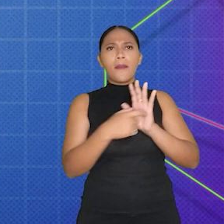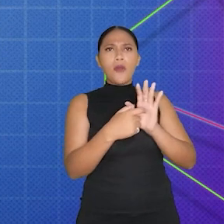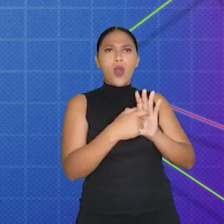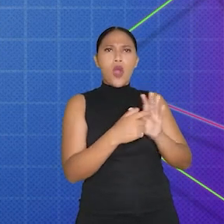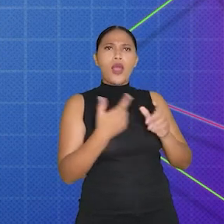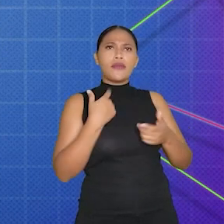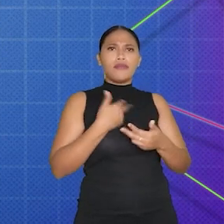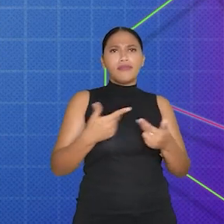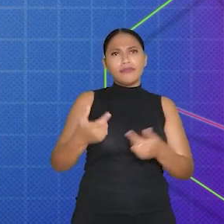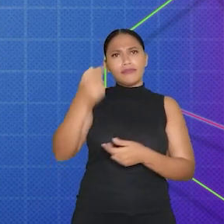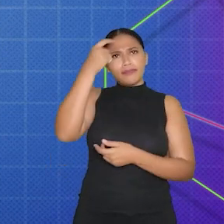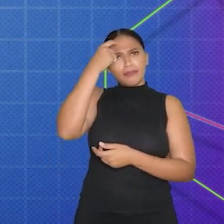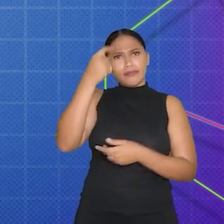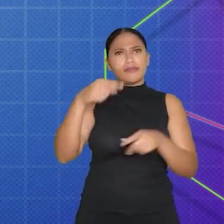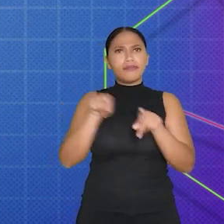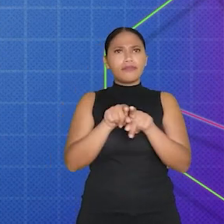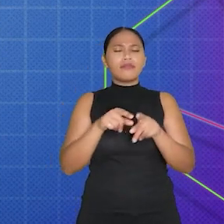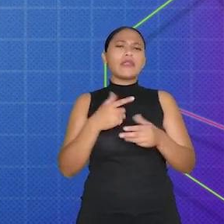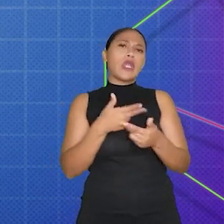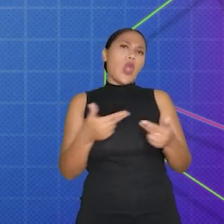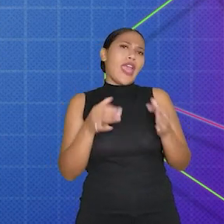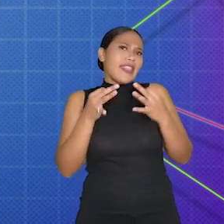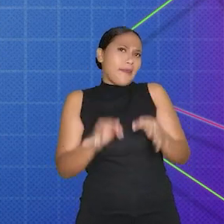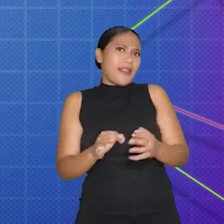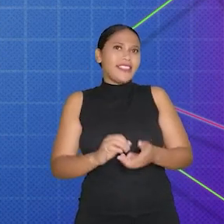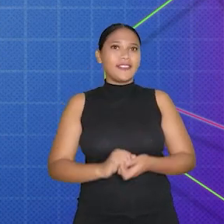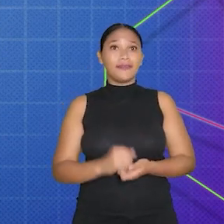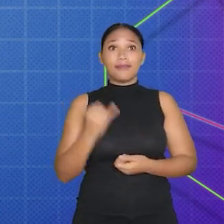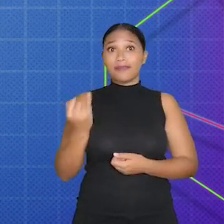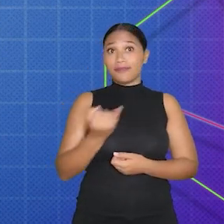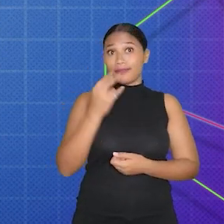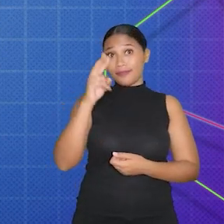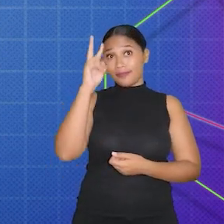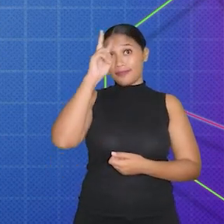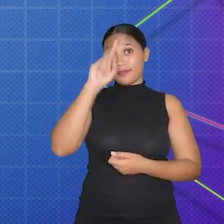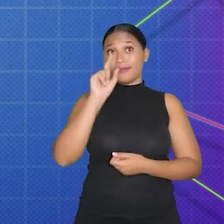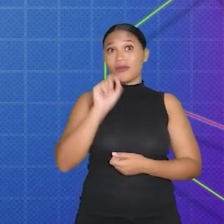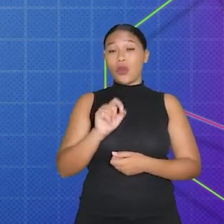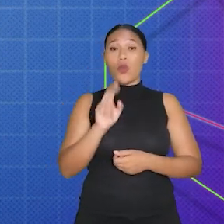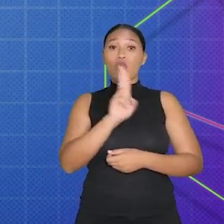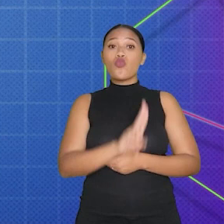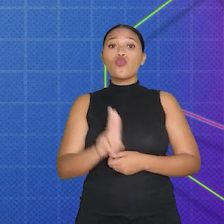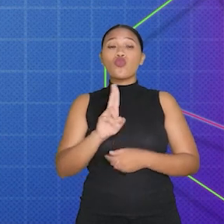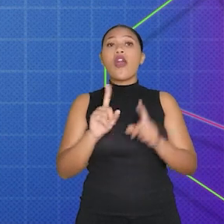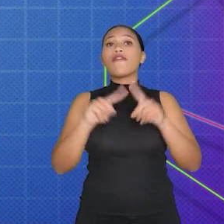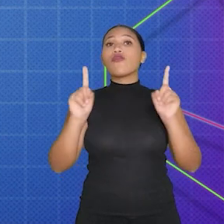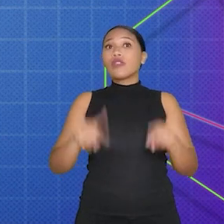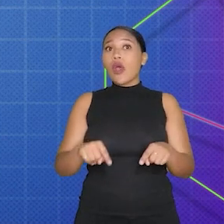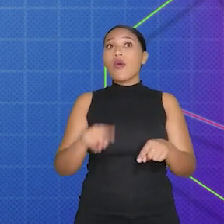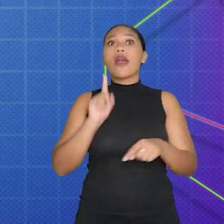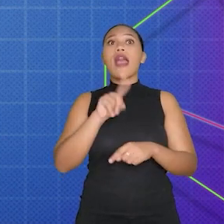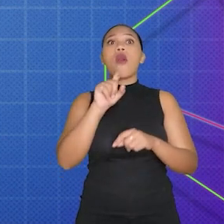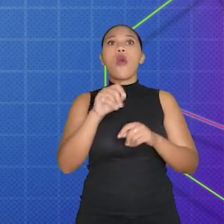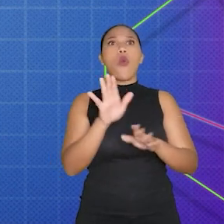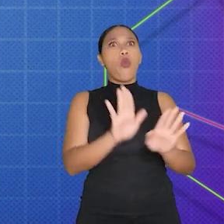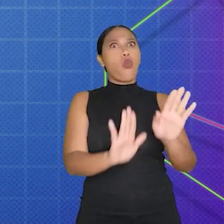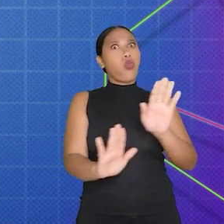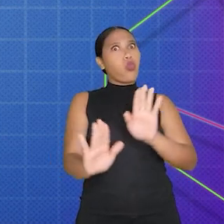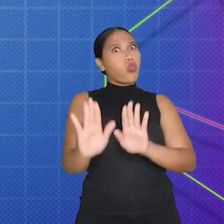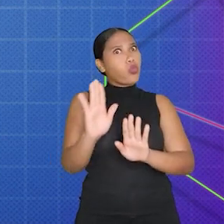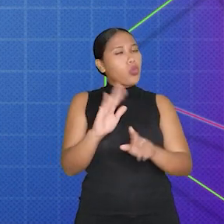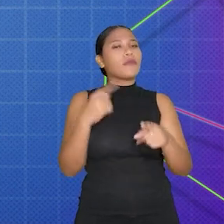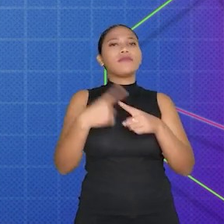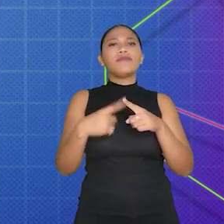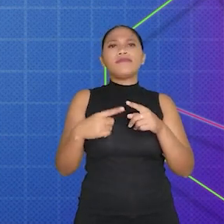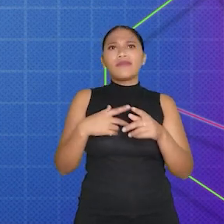CPU, memória e disco, para garantir que o sistema esteja funcionando corretamente. É importante lembrar que o uso das funções de administrador deve ser